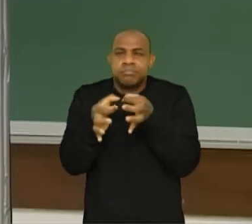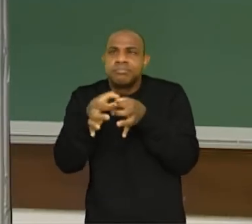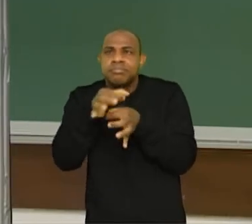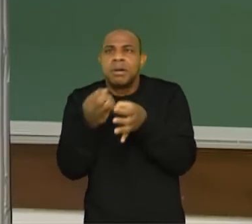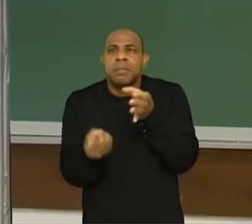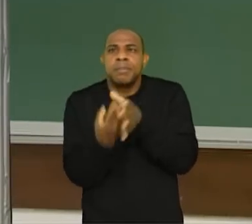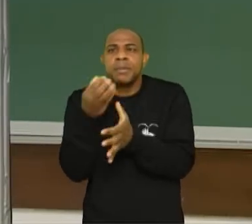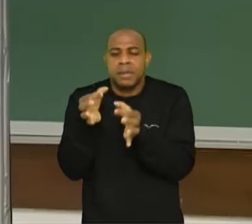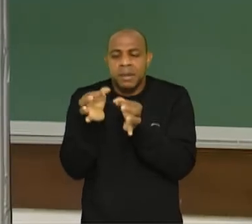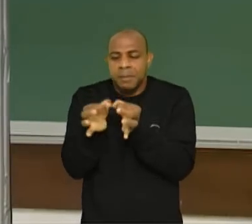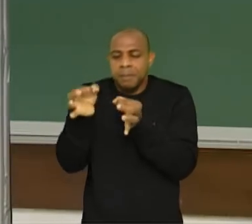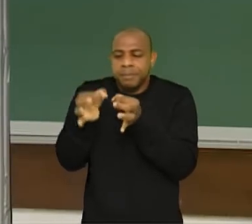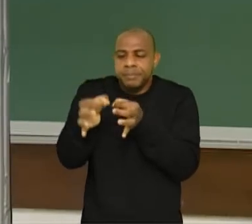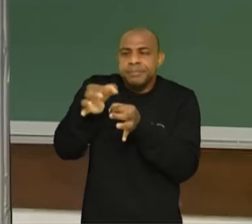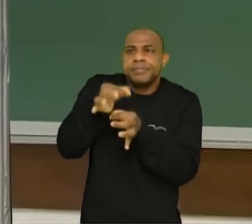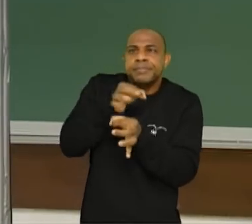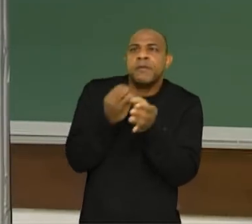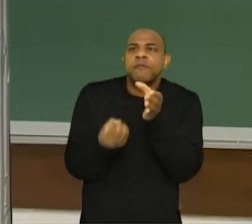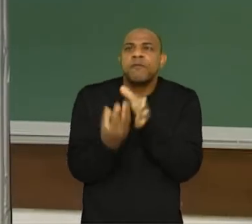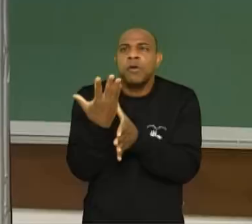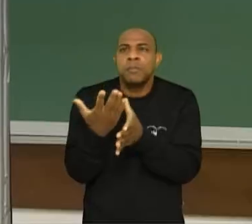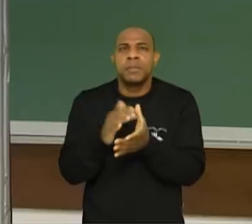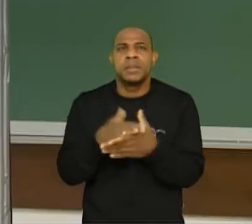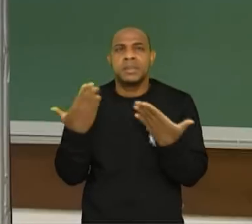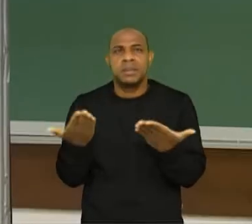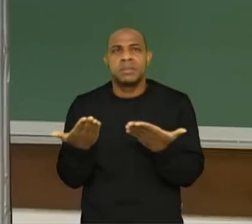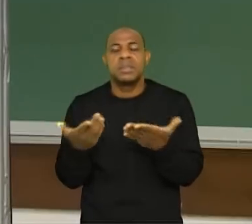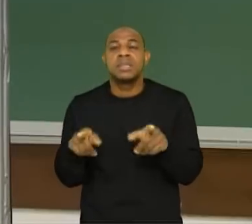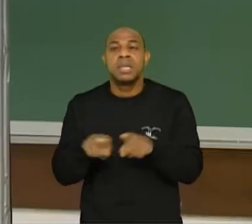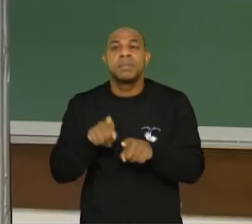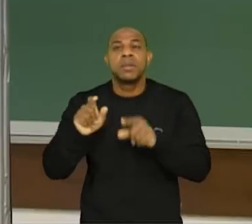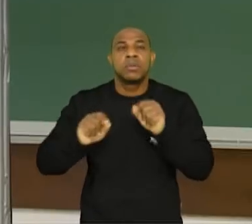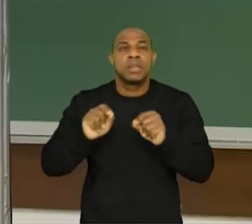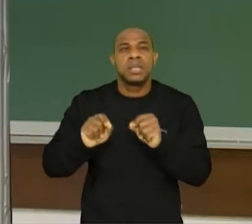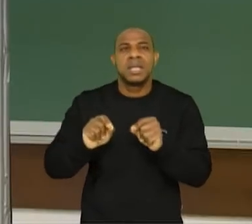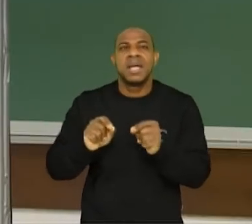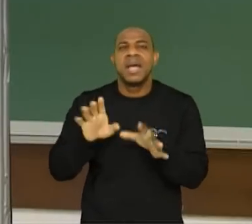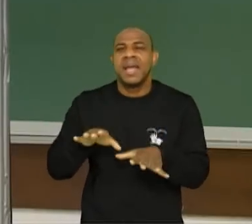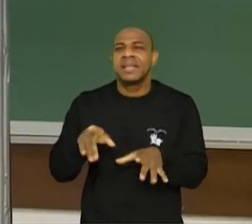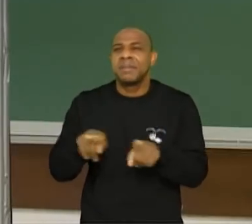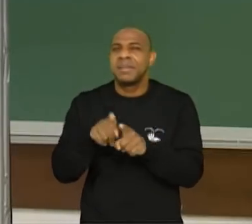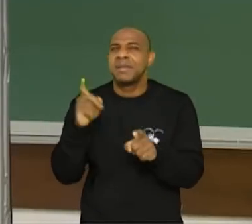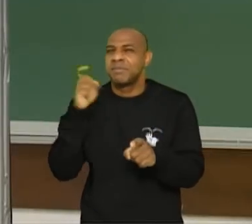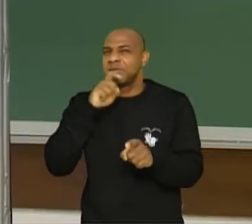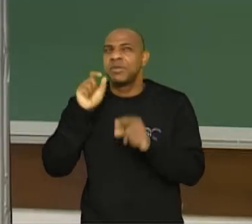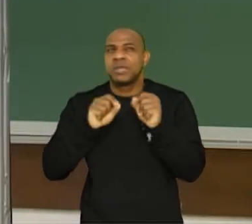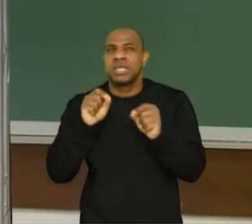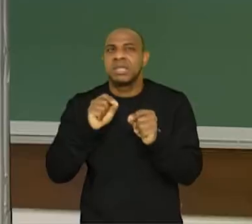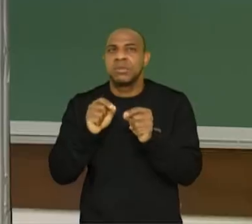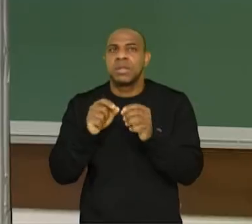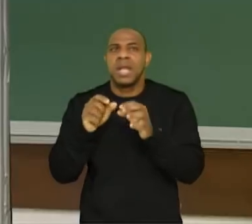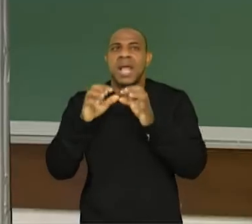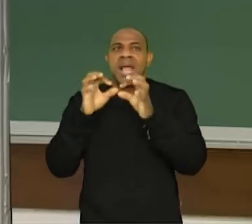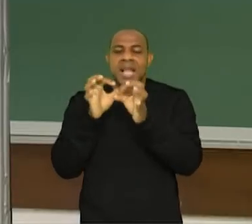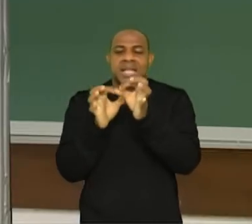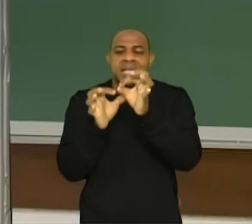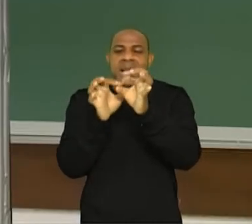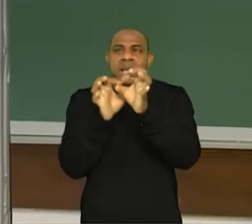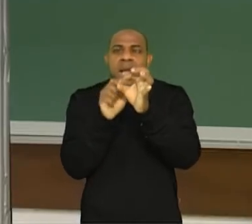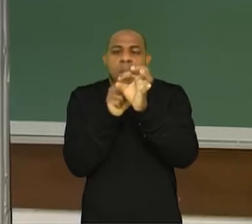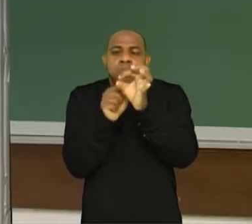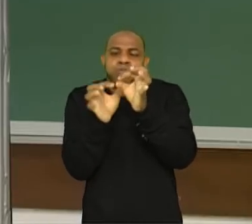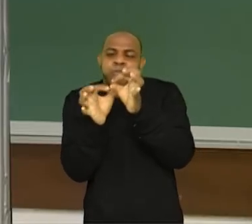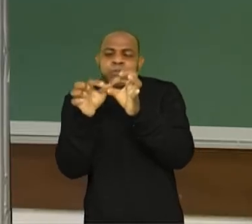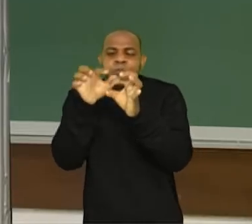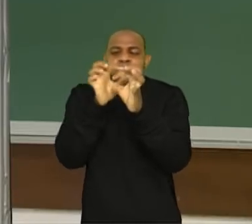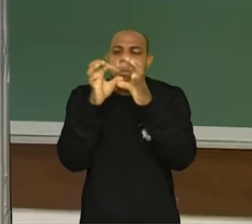de tipos celulares, né? E outra coisa, é um mito que se tem que toda célula é redondinha desse jeito. Não, tem células